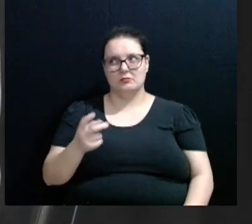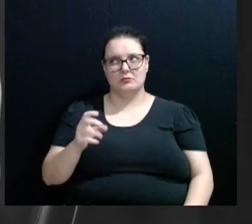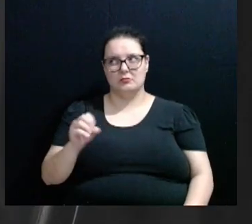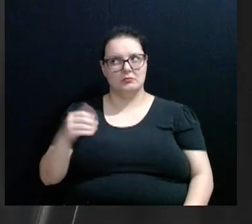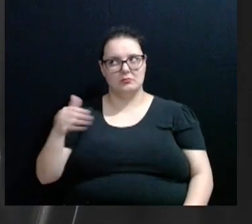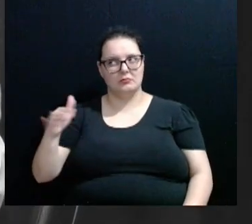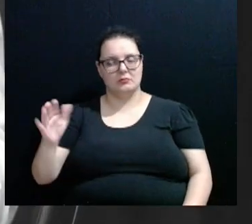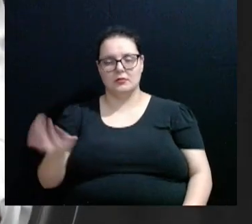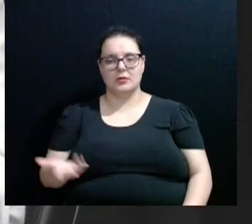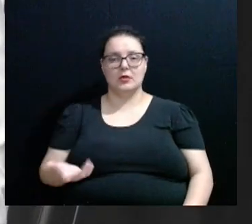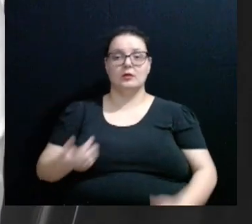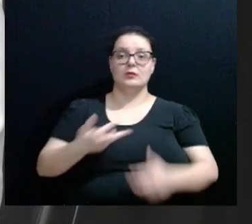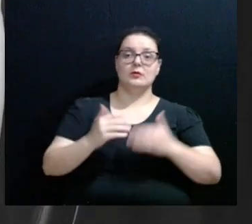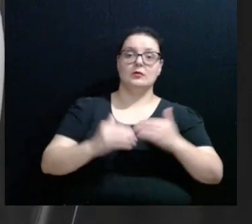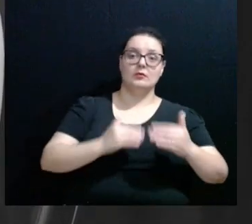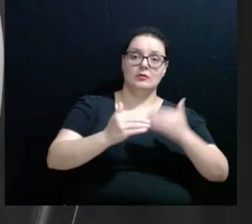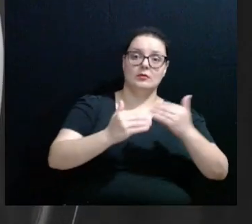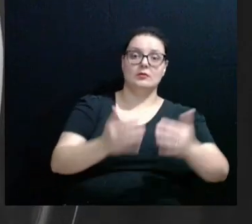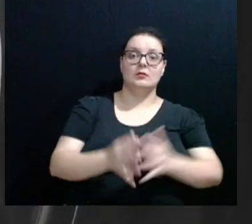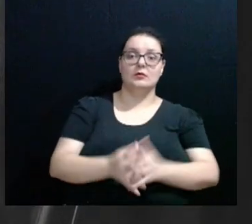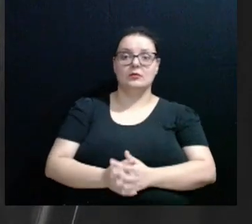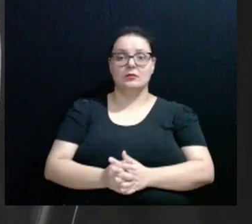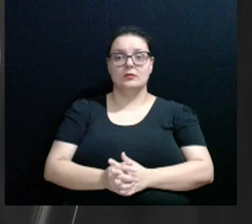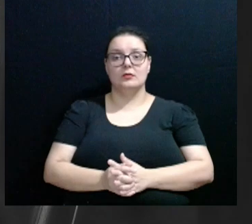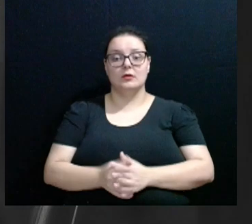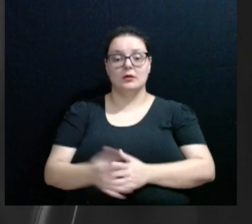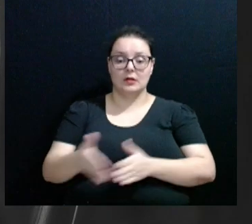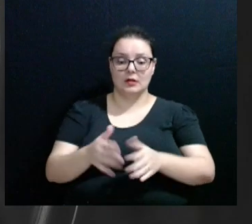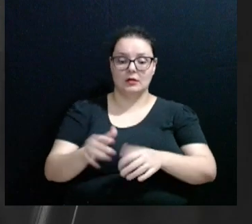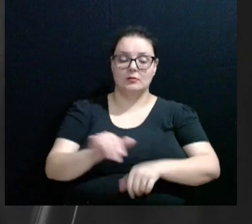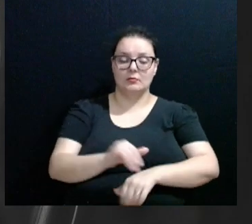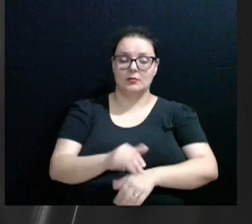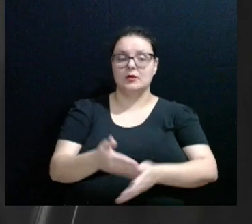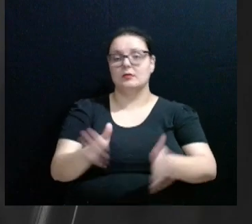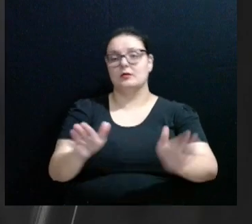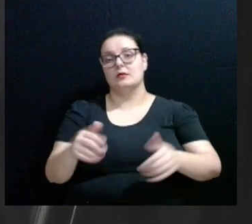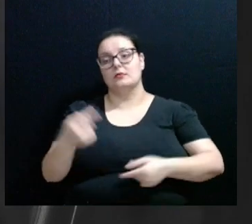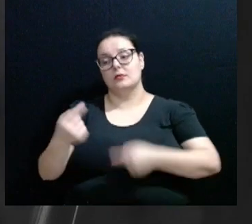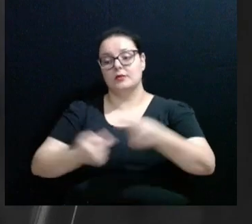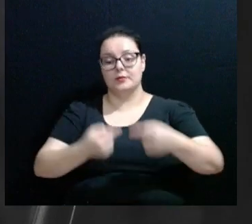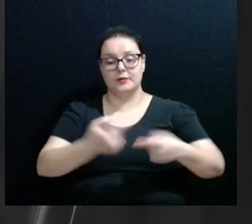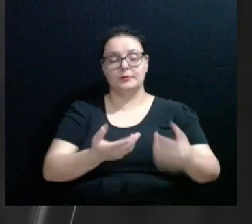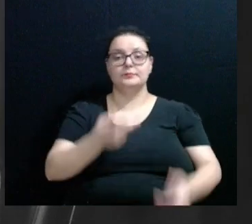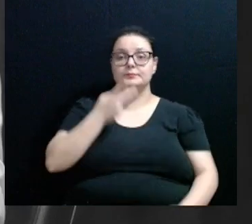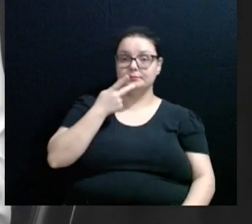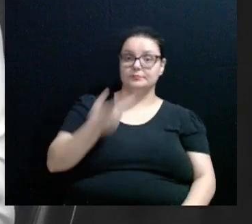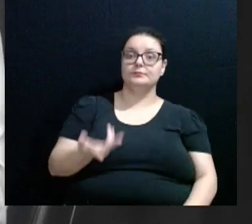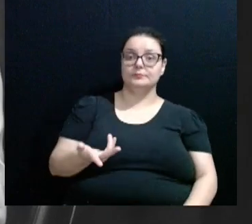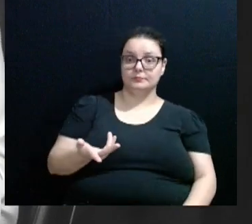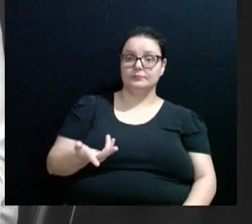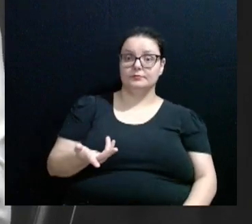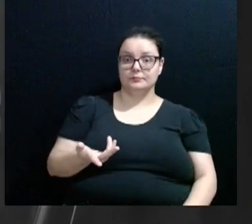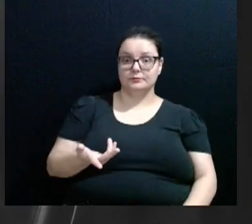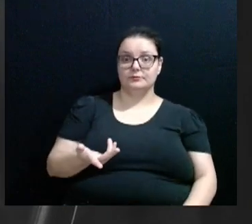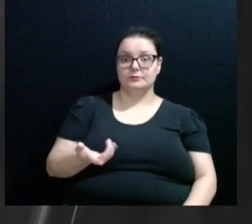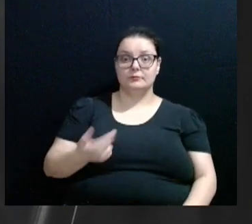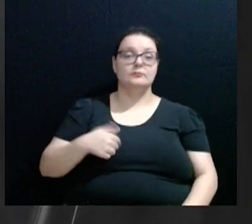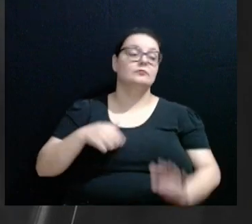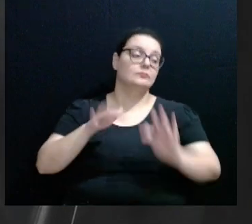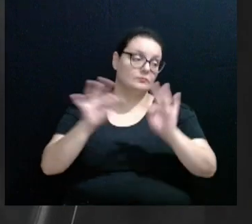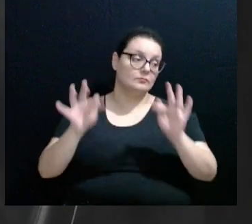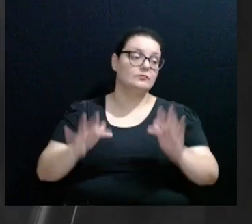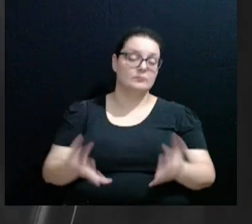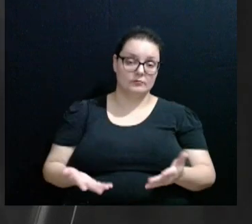são coisas que a gente foi construindo, foi debatendo, e eu falo assim, eu fico feliz com